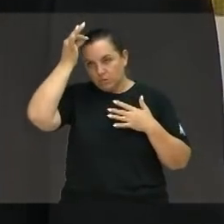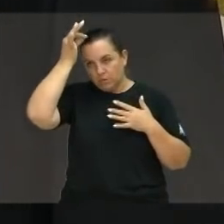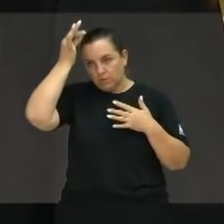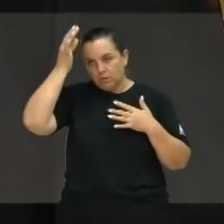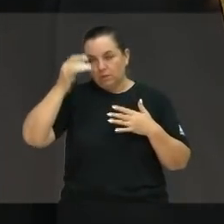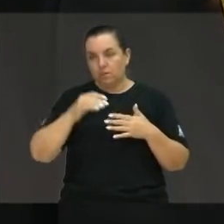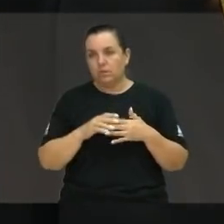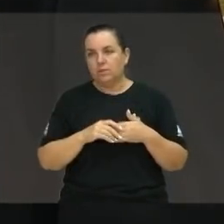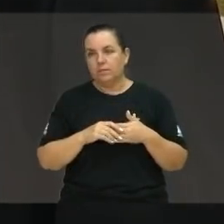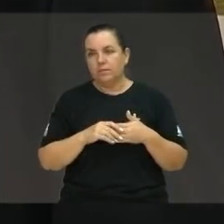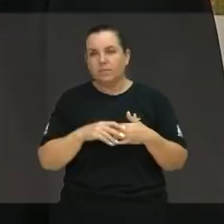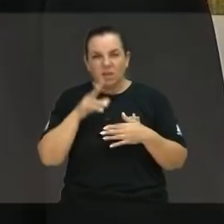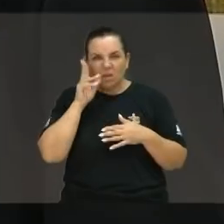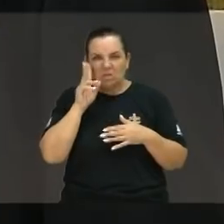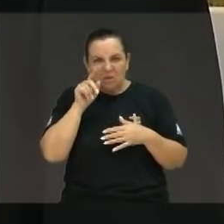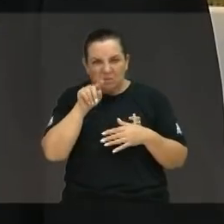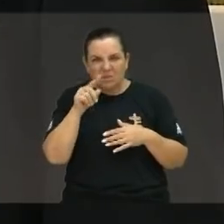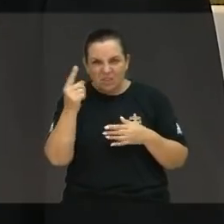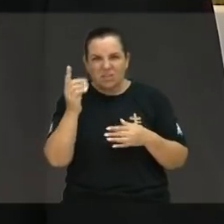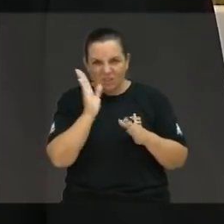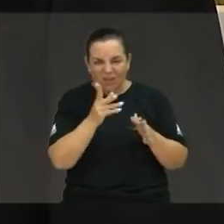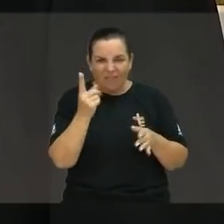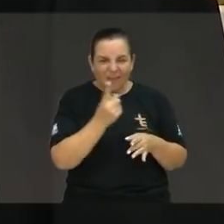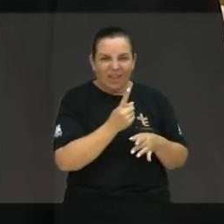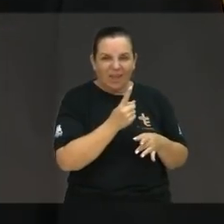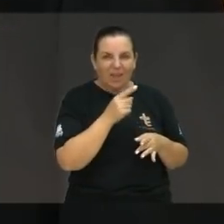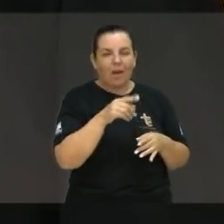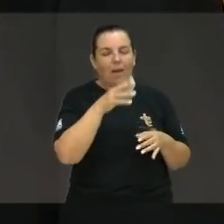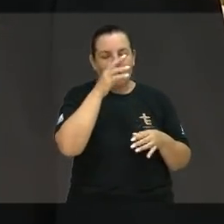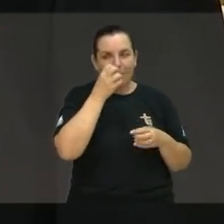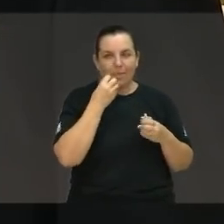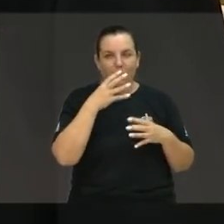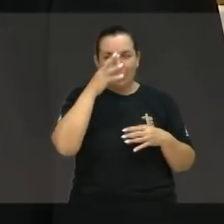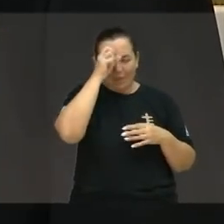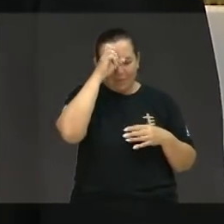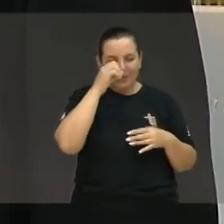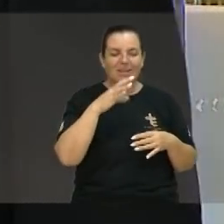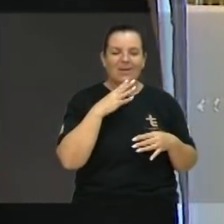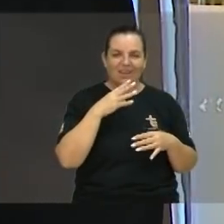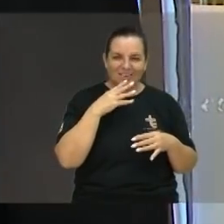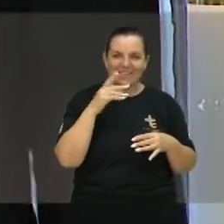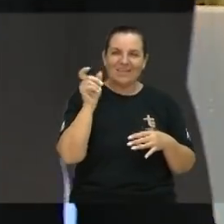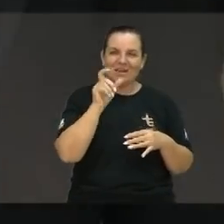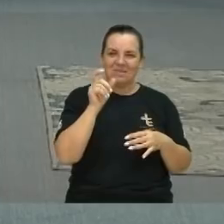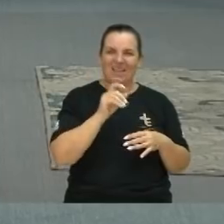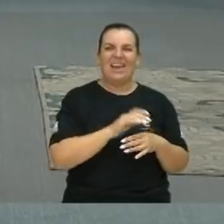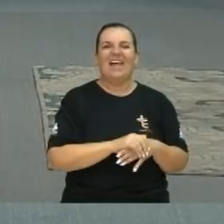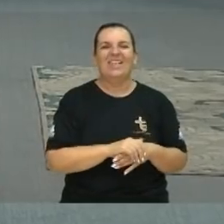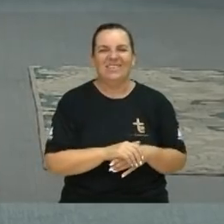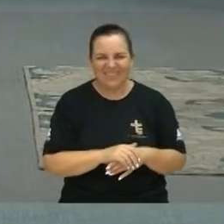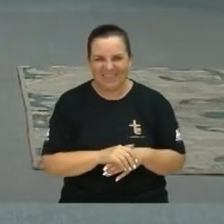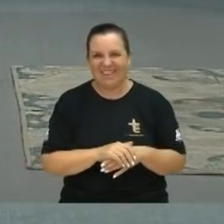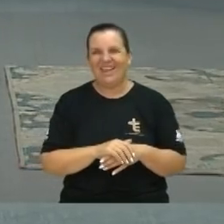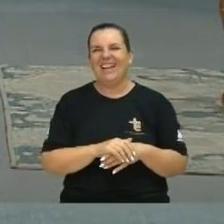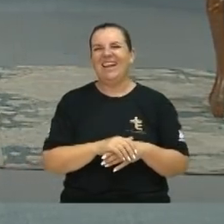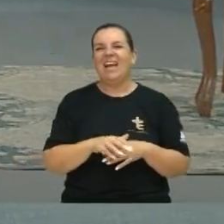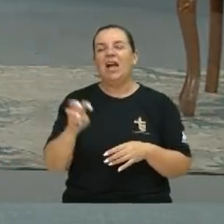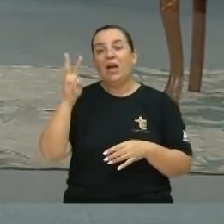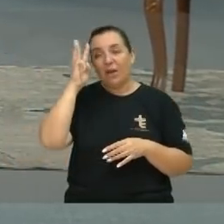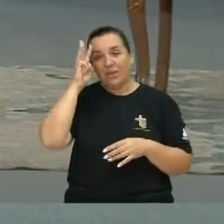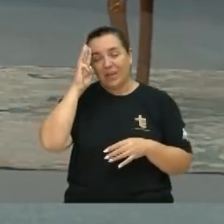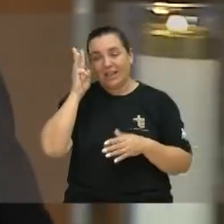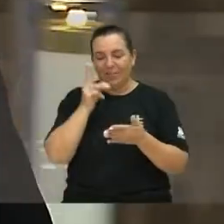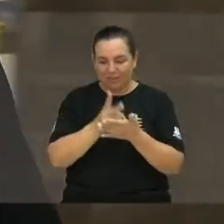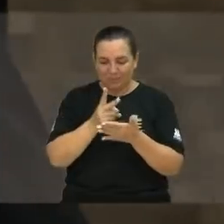e eu não lembro se você veio aqui outras vezes mas é bom aprender conhecer a palavra gurizão e william